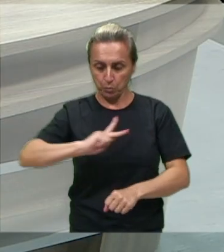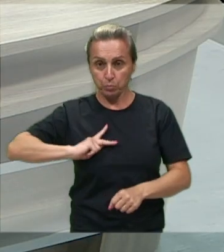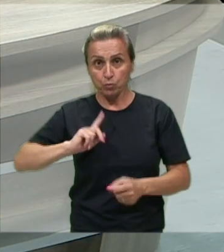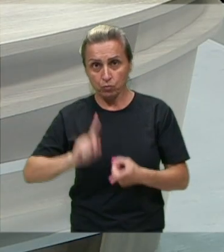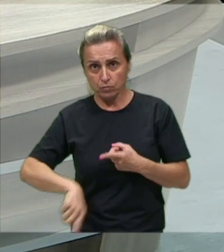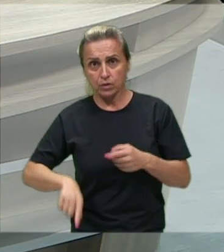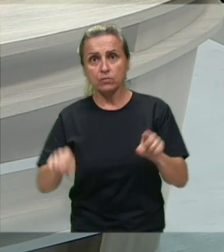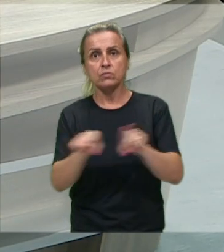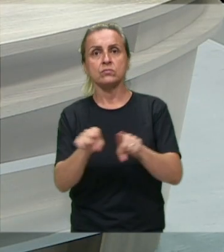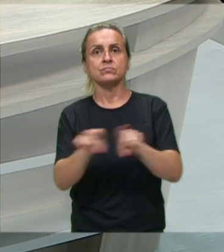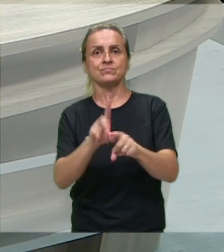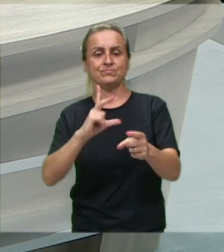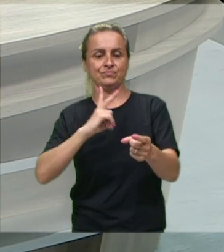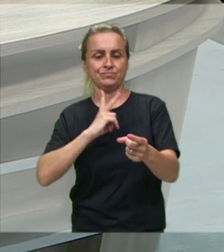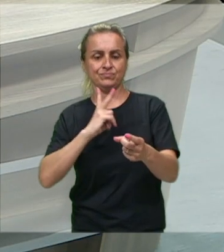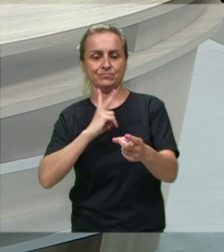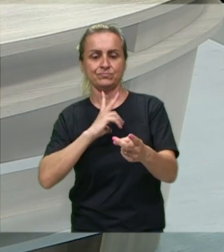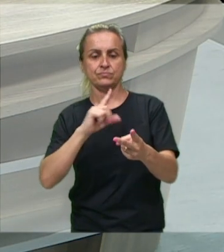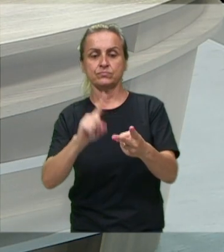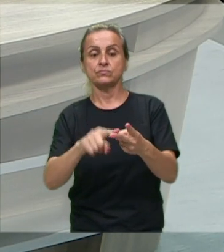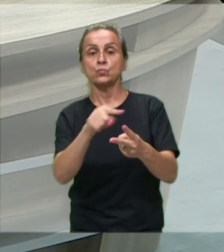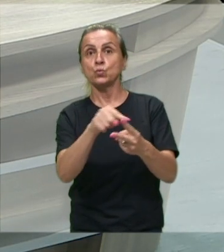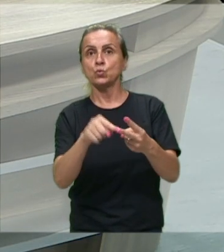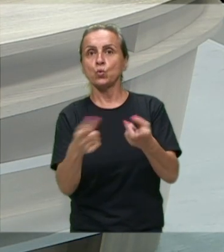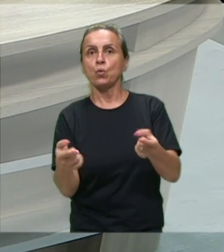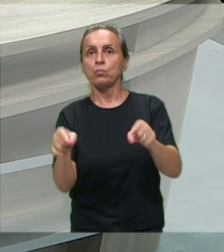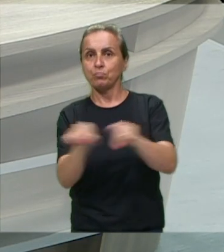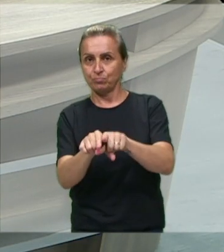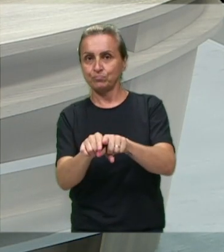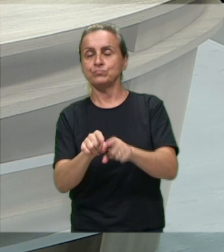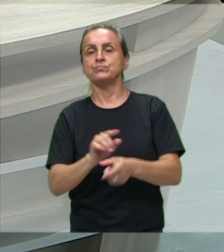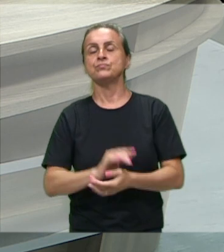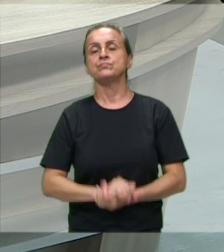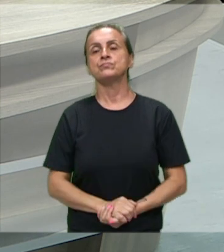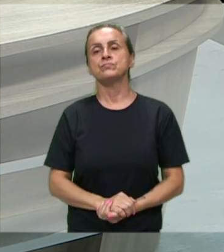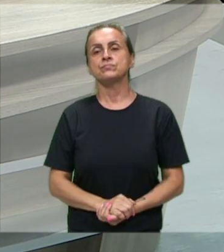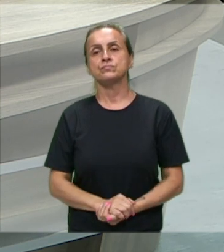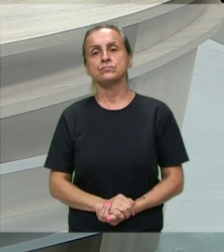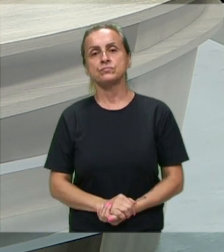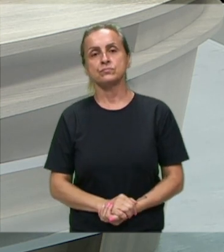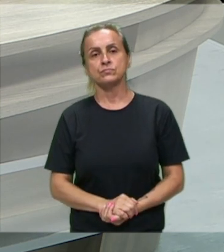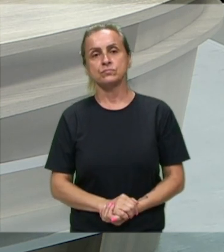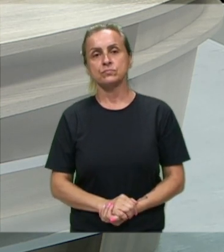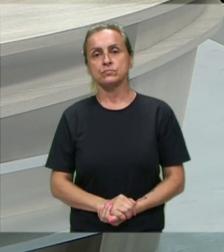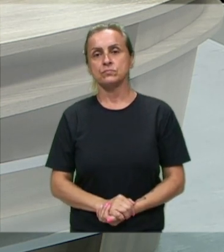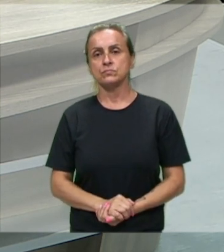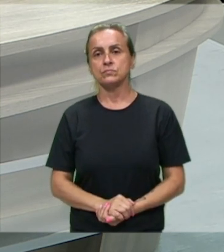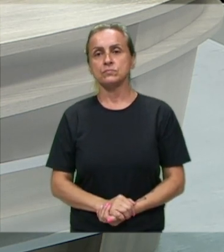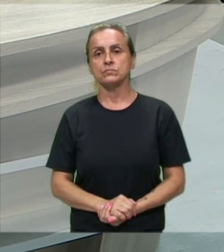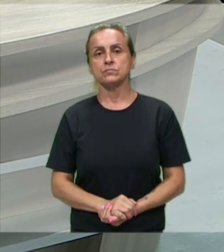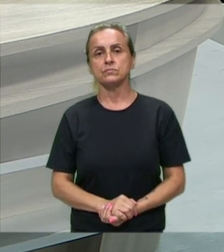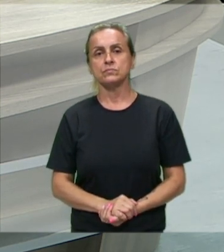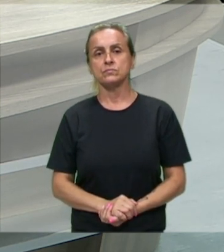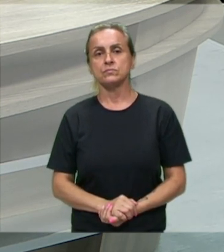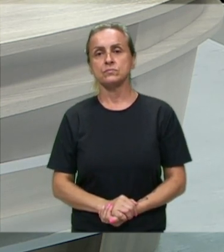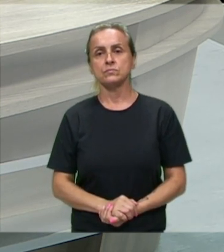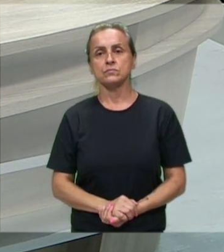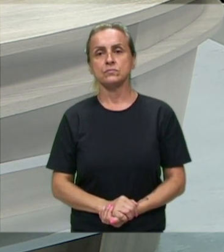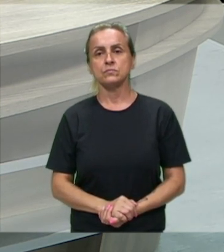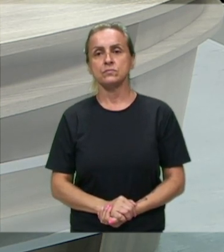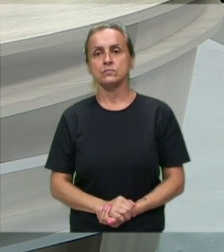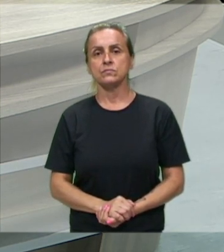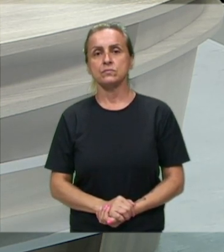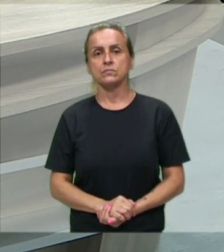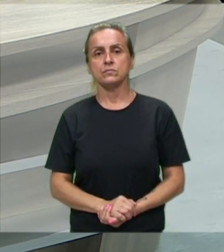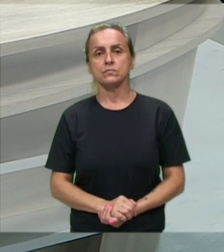para a gente fazer essa demonstração de parceria que está se crescendo também mais. Né? Uhum. E como é que está essa questão? Já